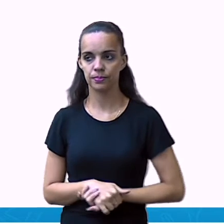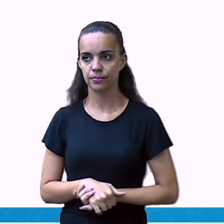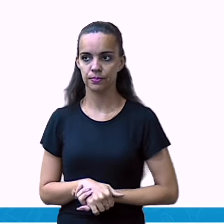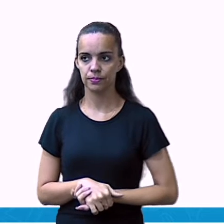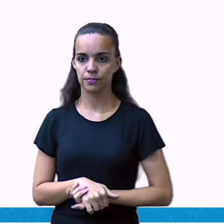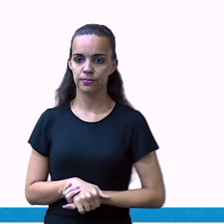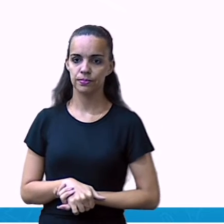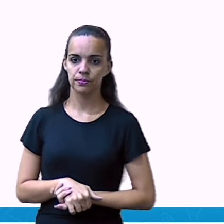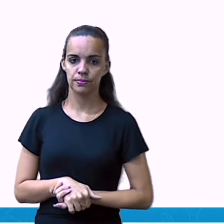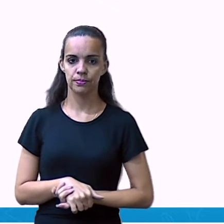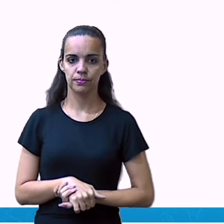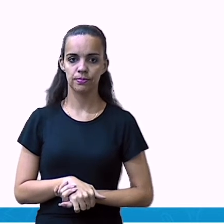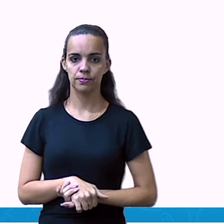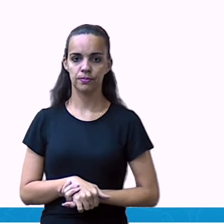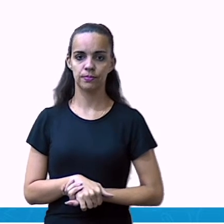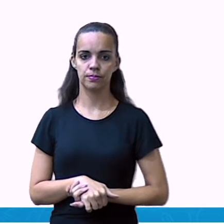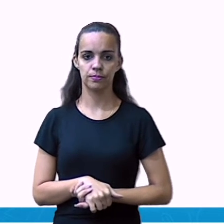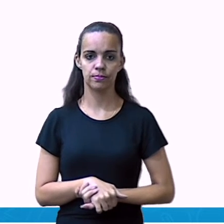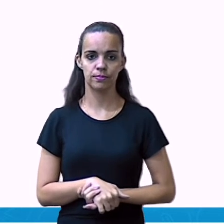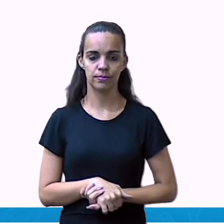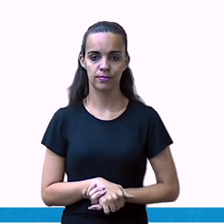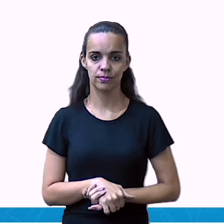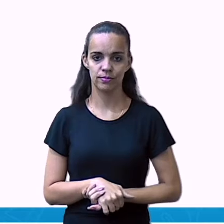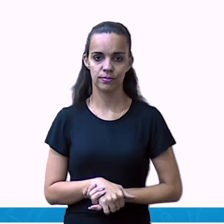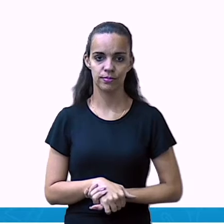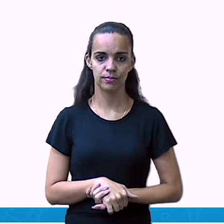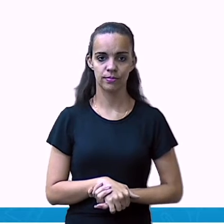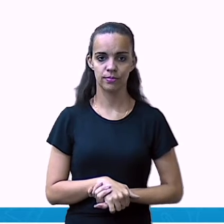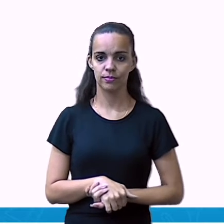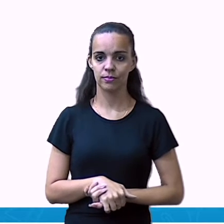É aqui, não é, pessoal?